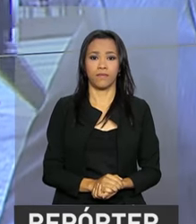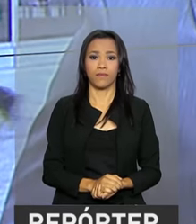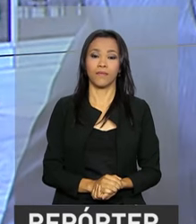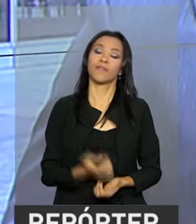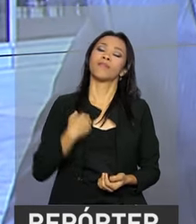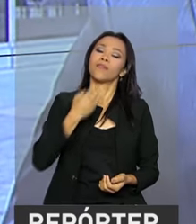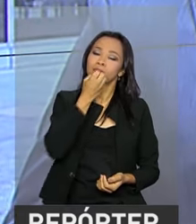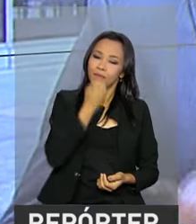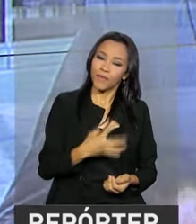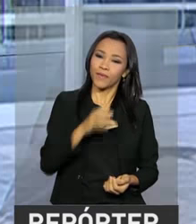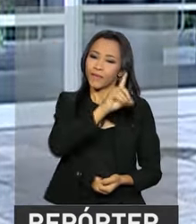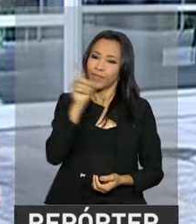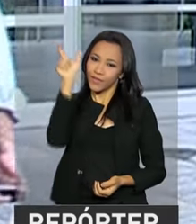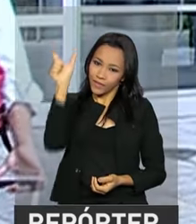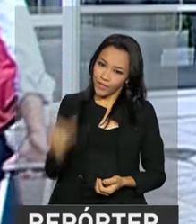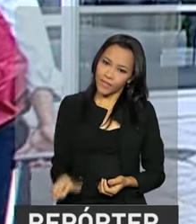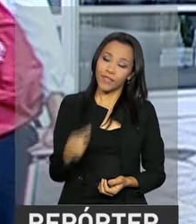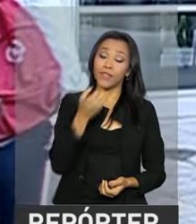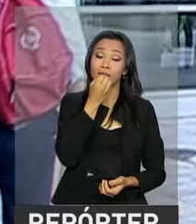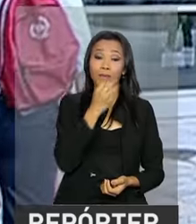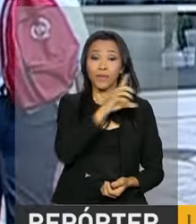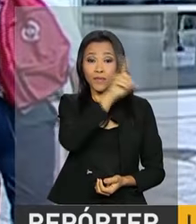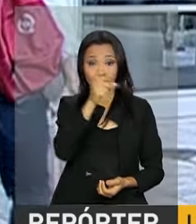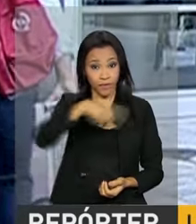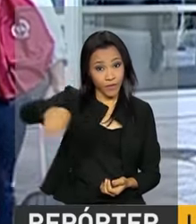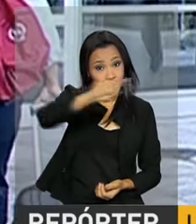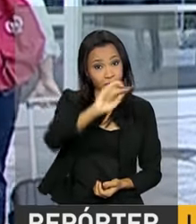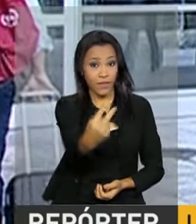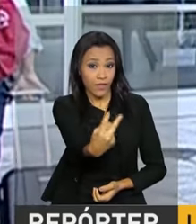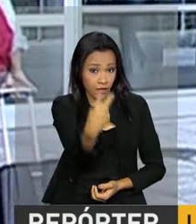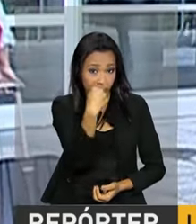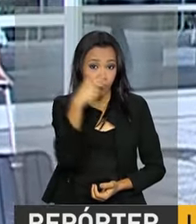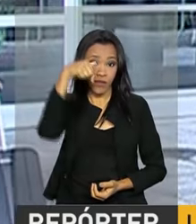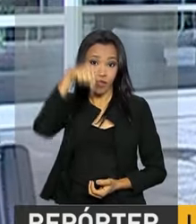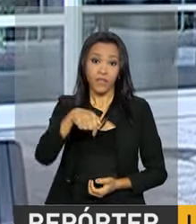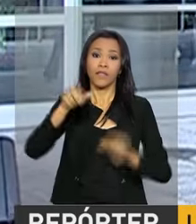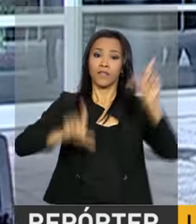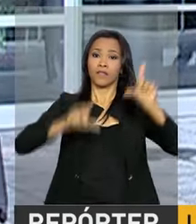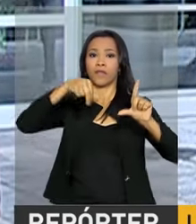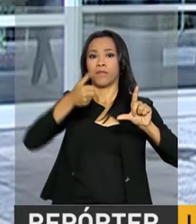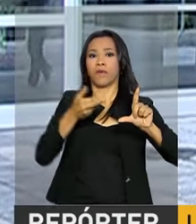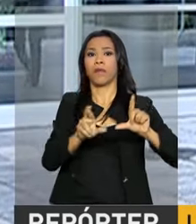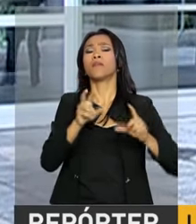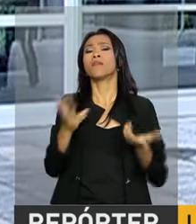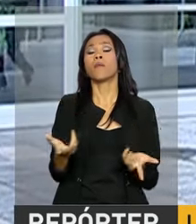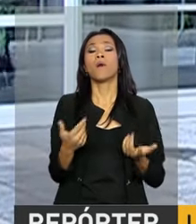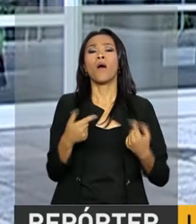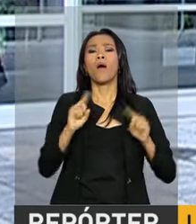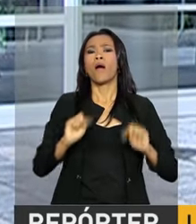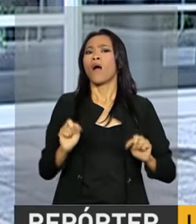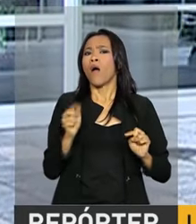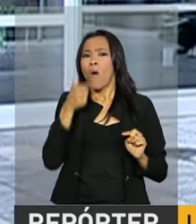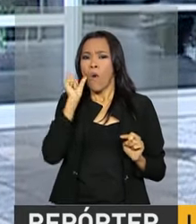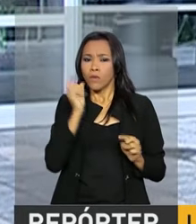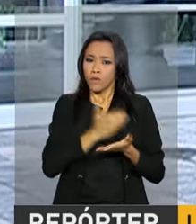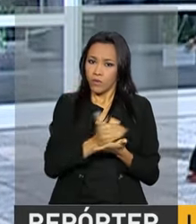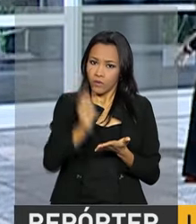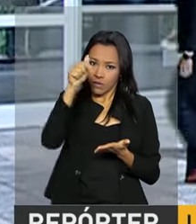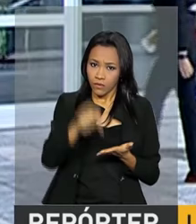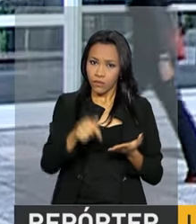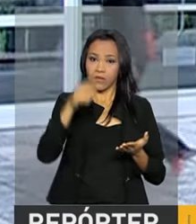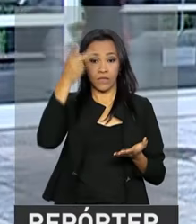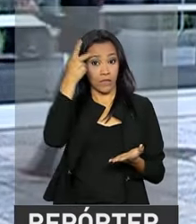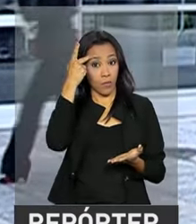Bom dia, Leandro, bom dia para você que acompanha aqui a programação da TV NBR. Esse evento ele começou ontem aqui em São Paulo e